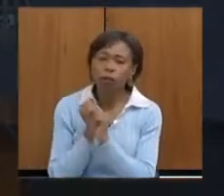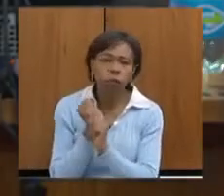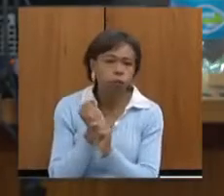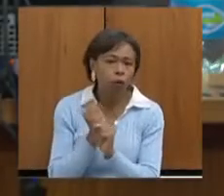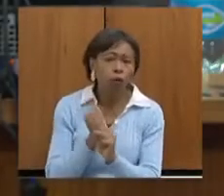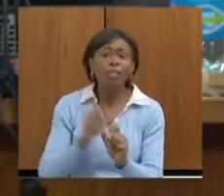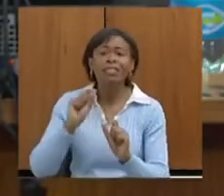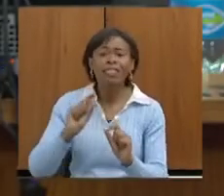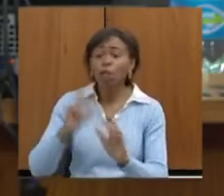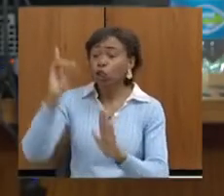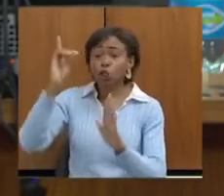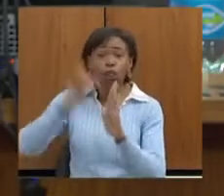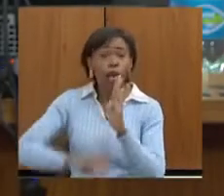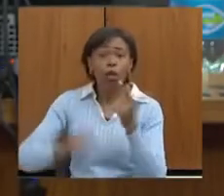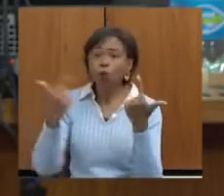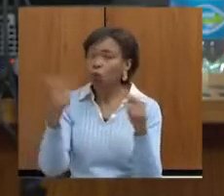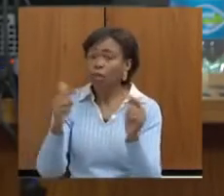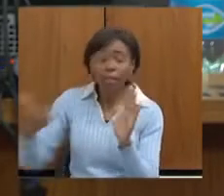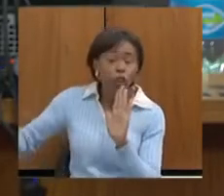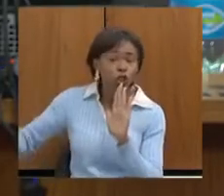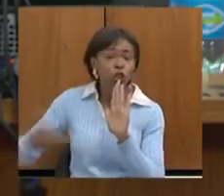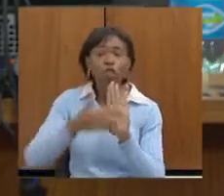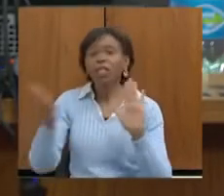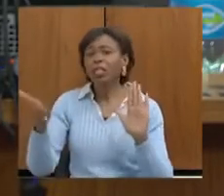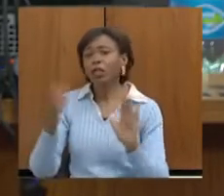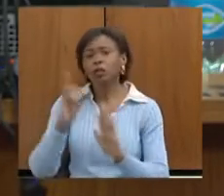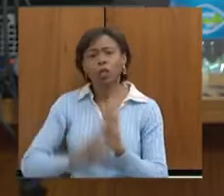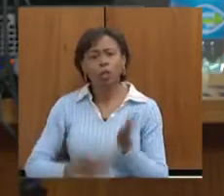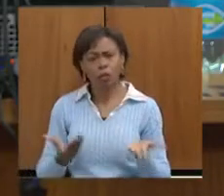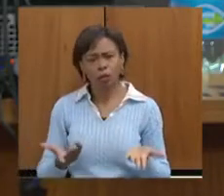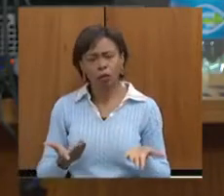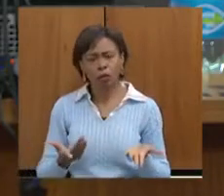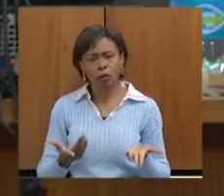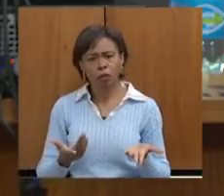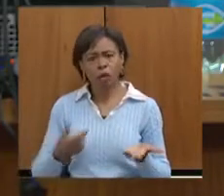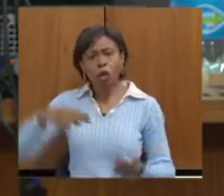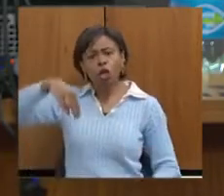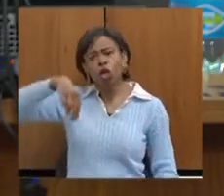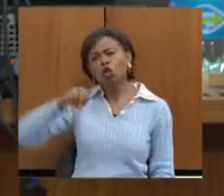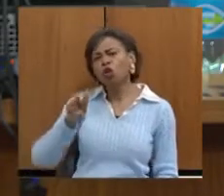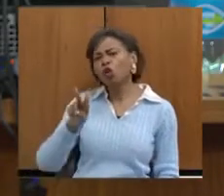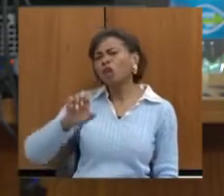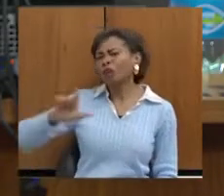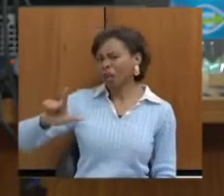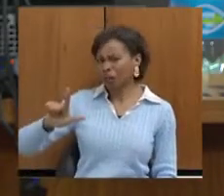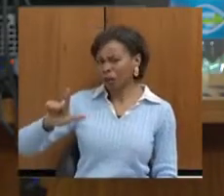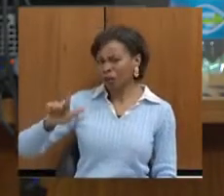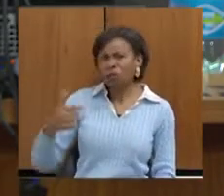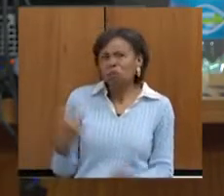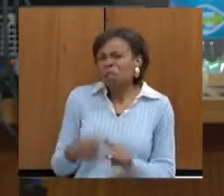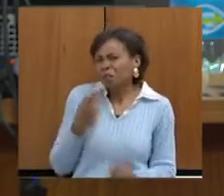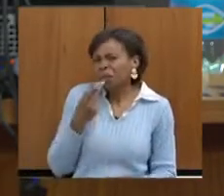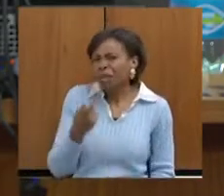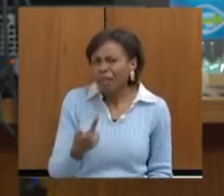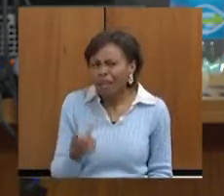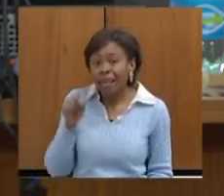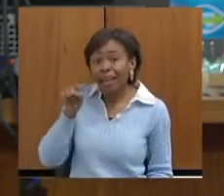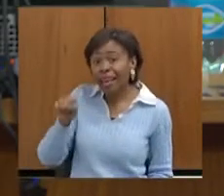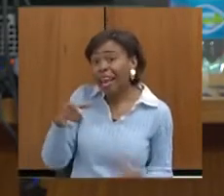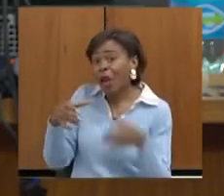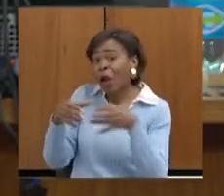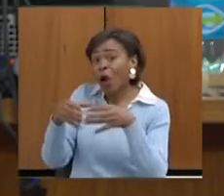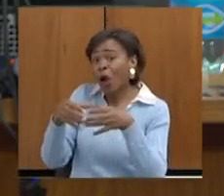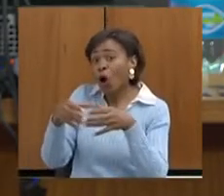anos de retirada de direito vamos trazer um pouquinho aqui o novel porque você vai falar do novel Simone novela é o